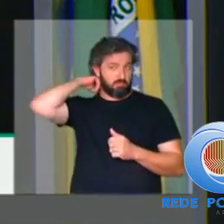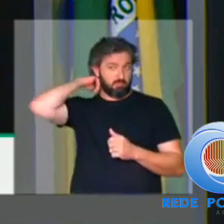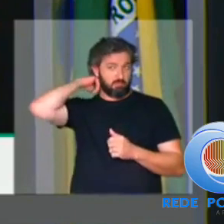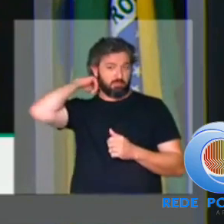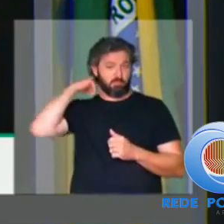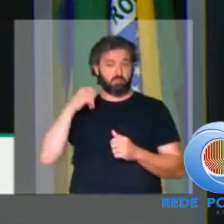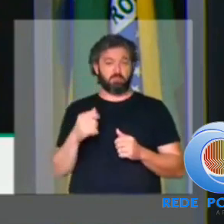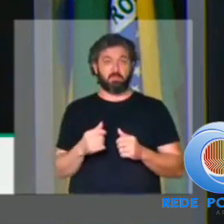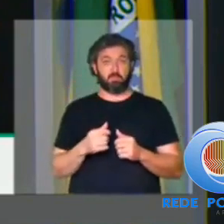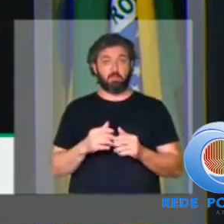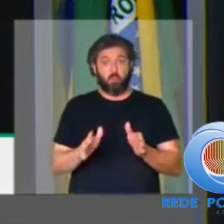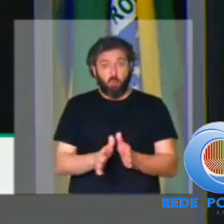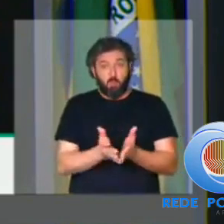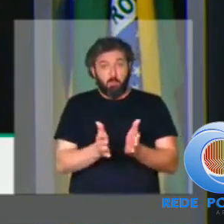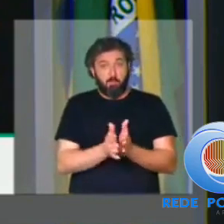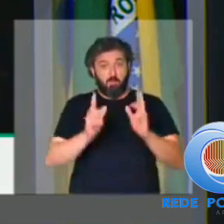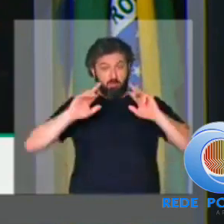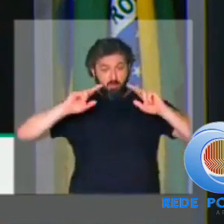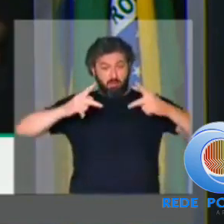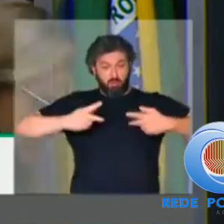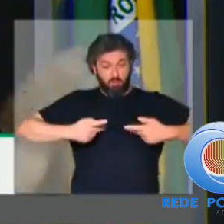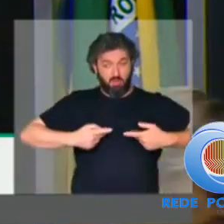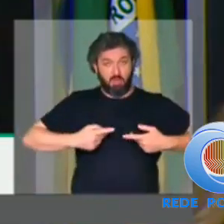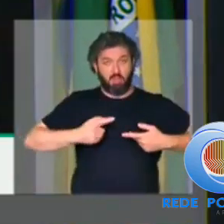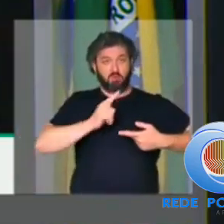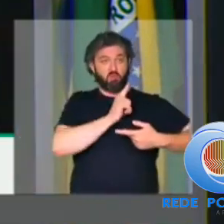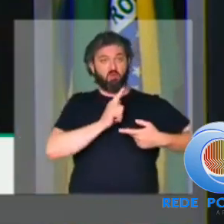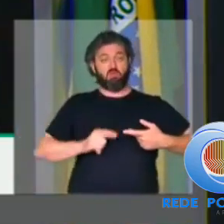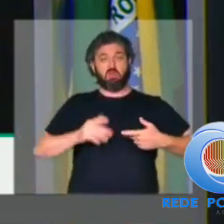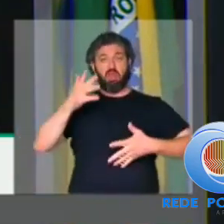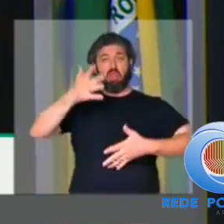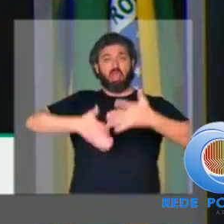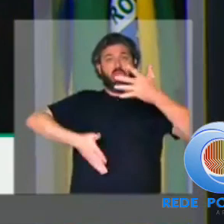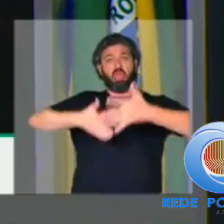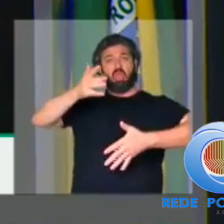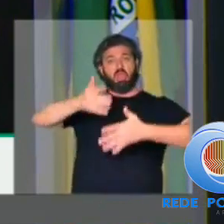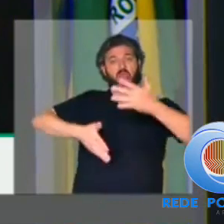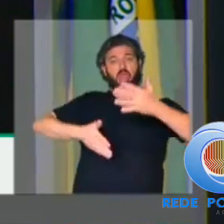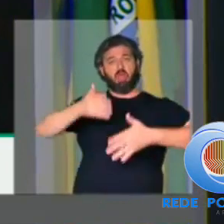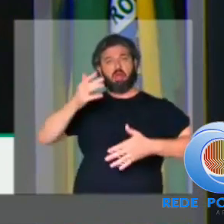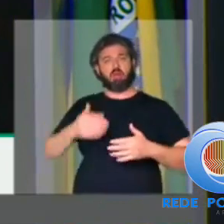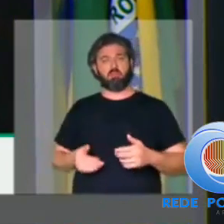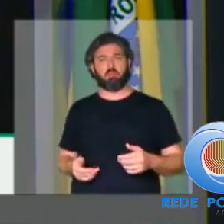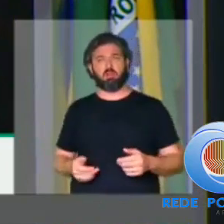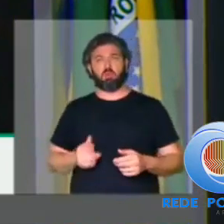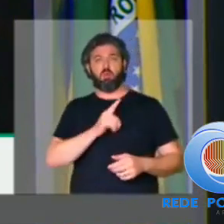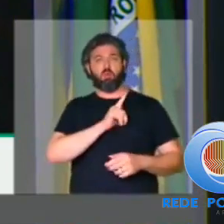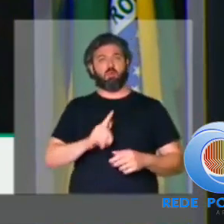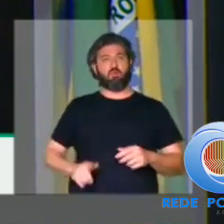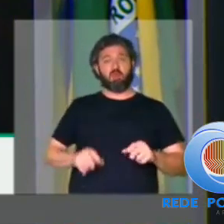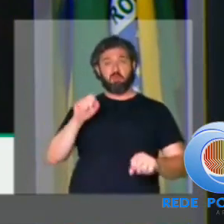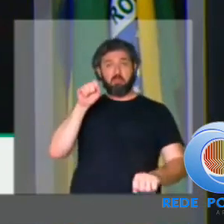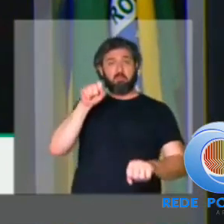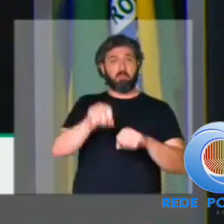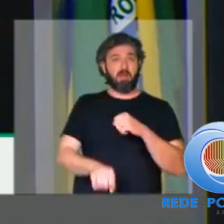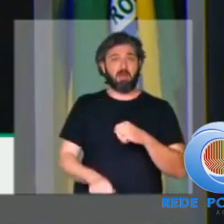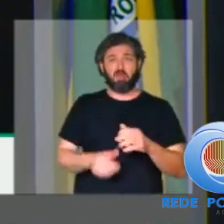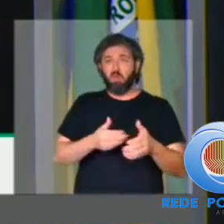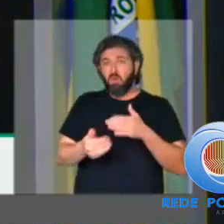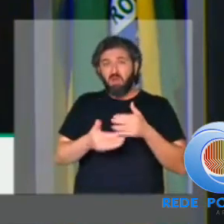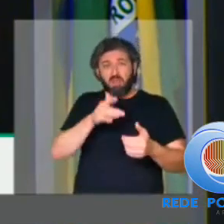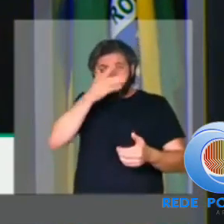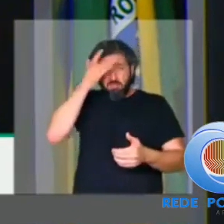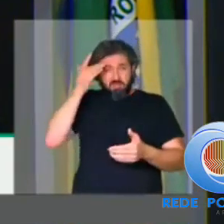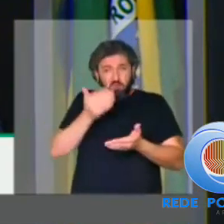É o pobre reconhece que o Estado atrapalha, que o Estado mata qualquer um que